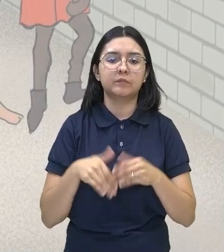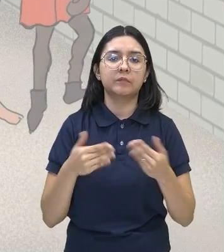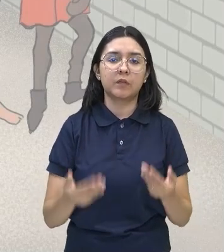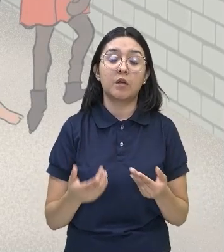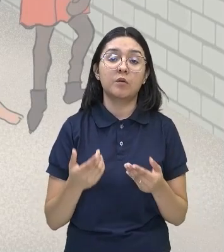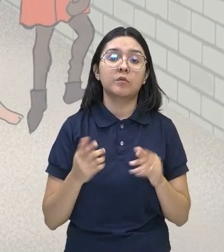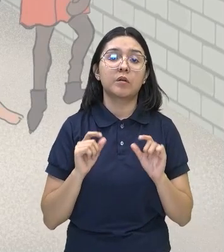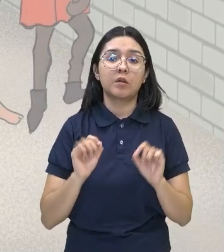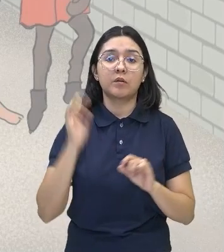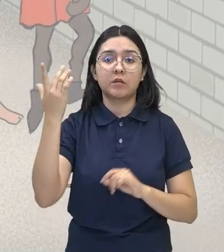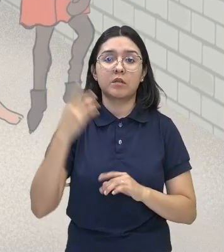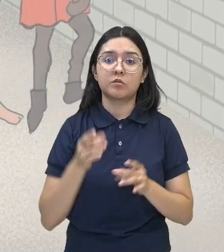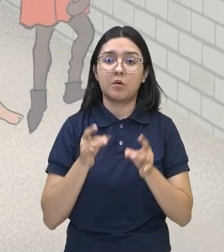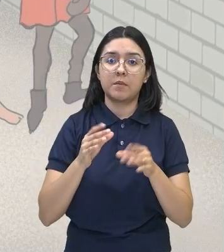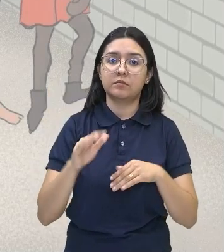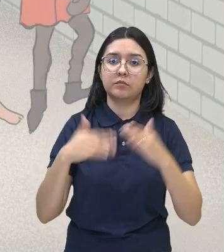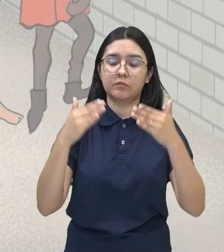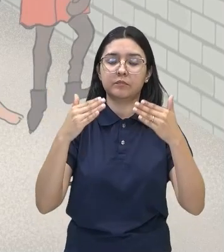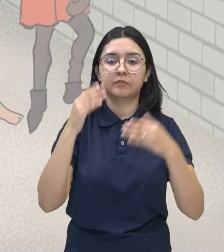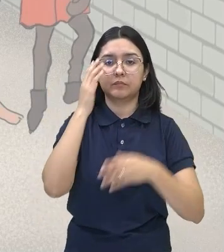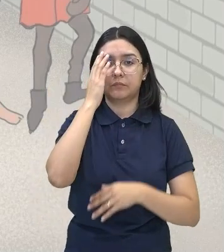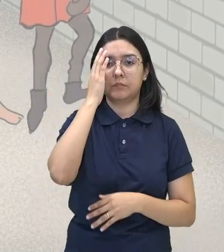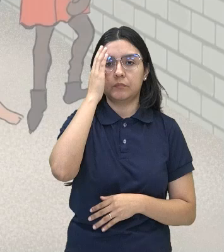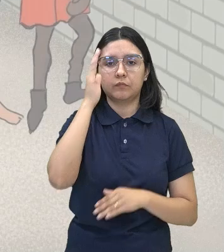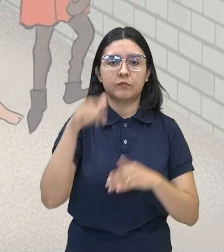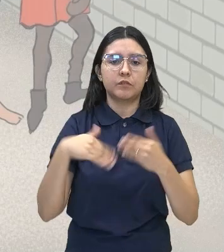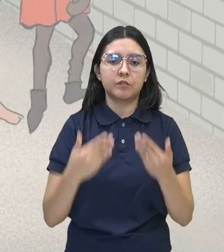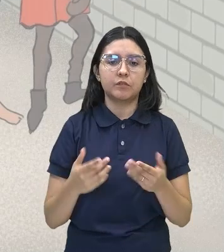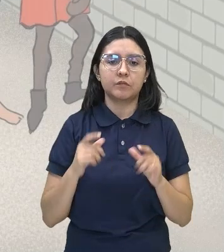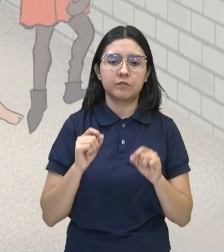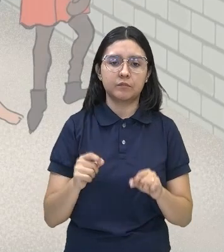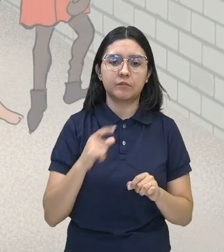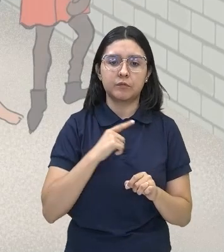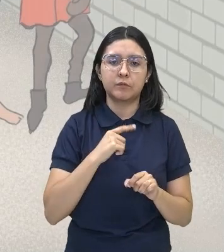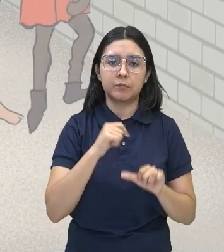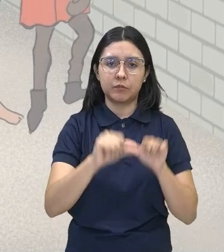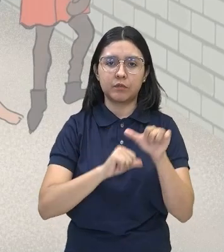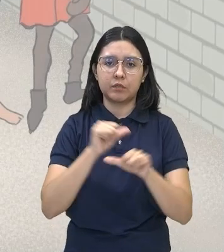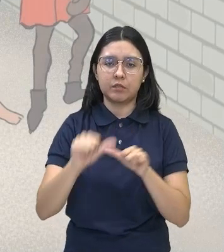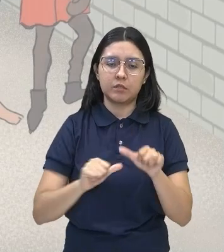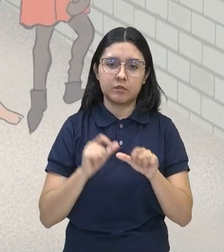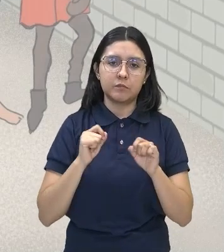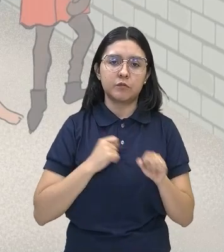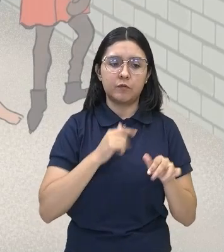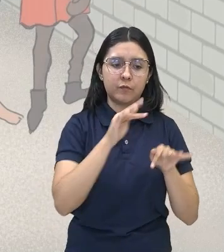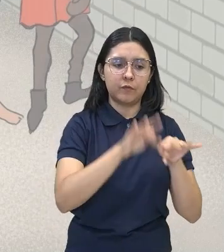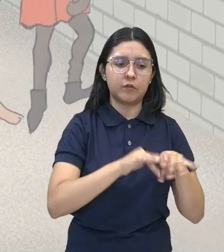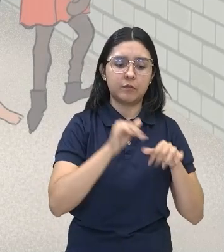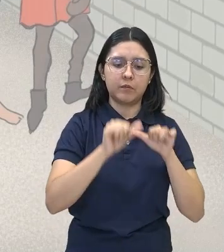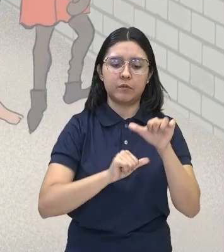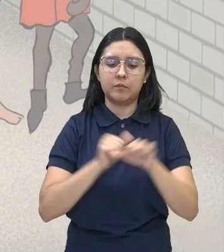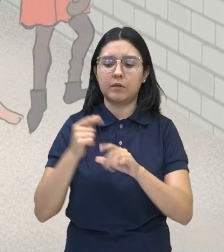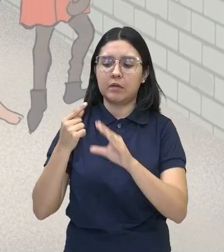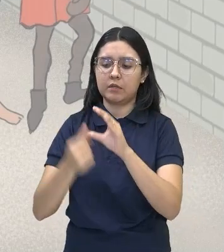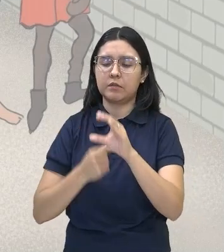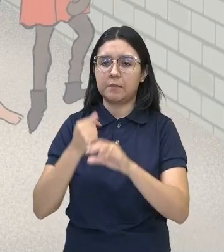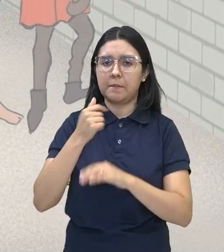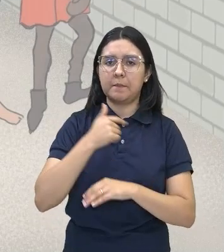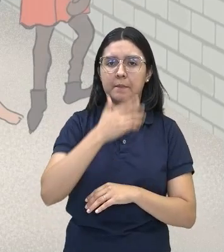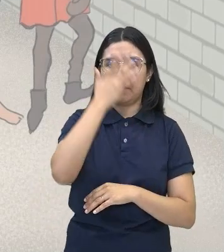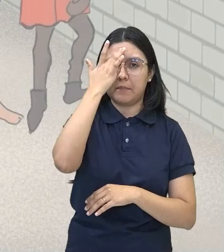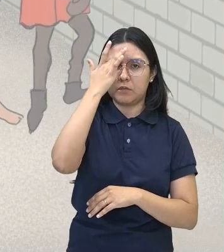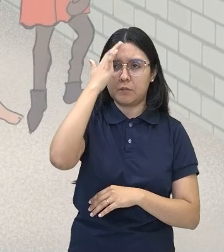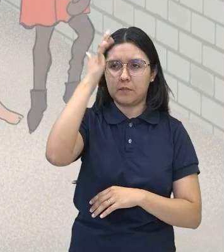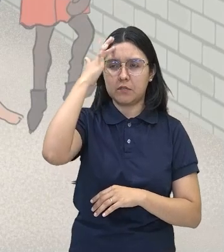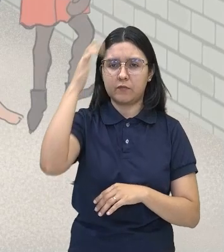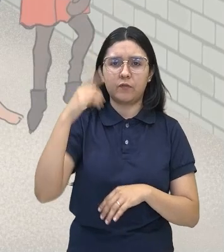o comércio. Quando a gente fala de transição do feudalismo para o capitalismo, muitos imaginam que aconteceu de uma